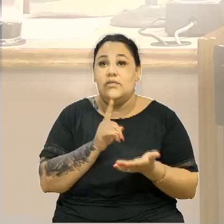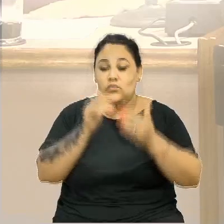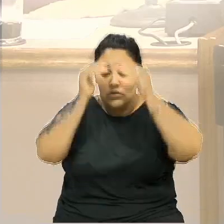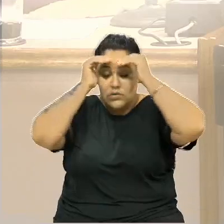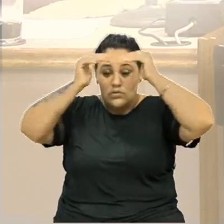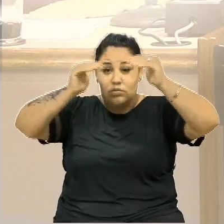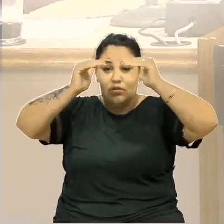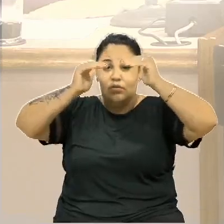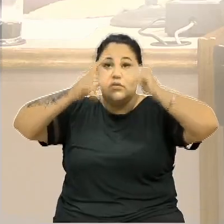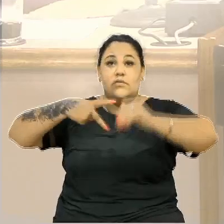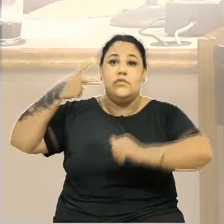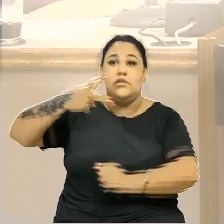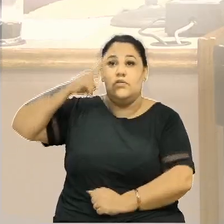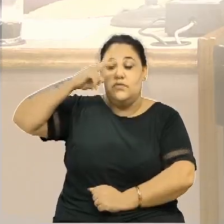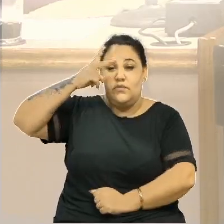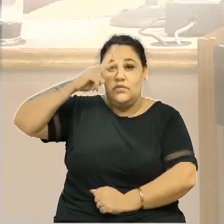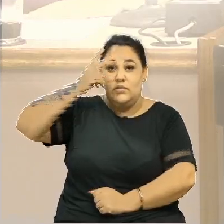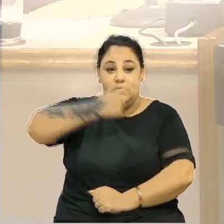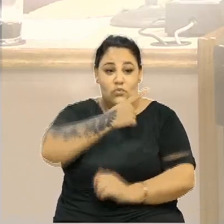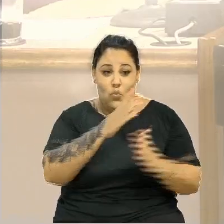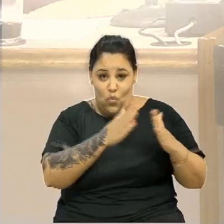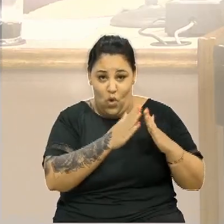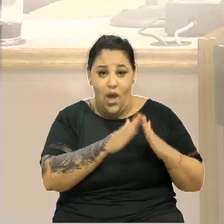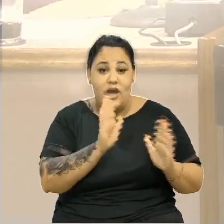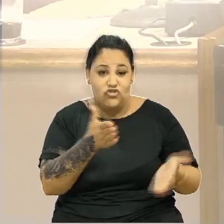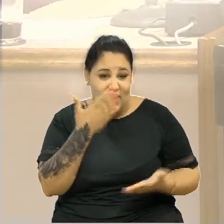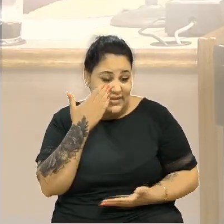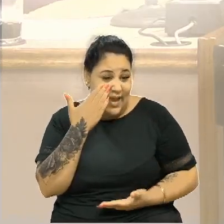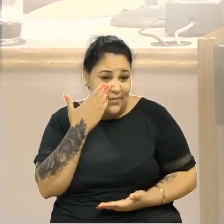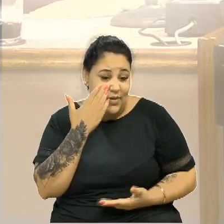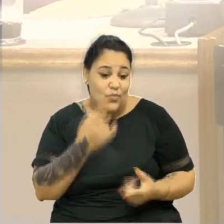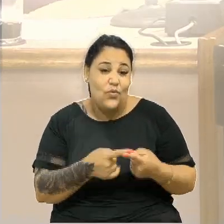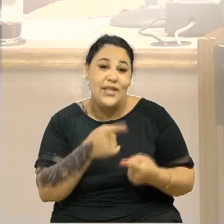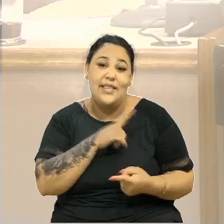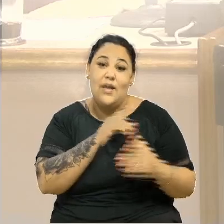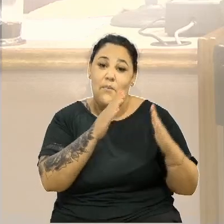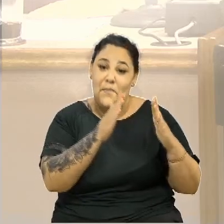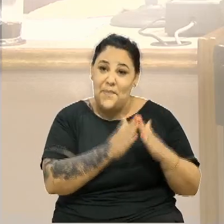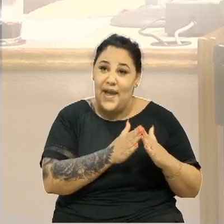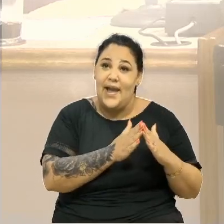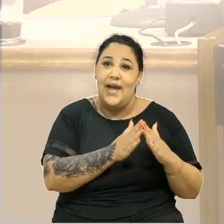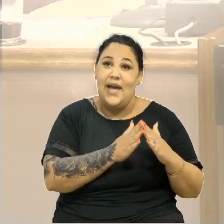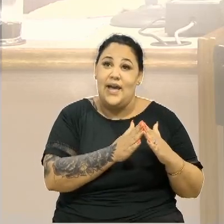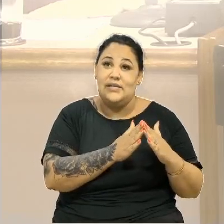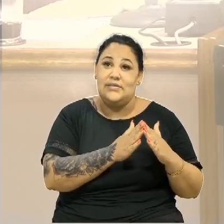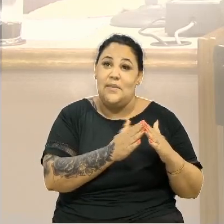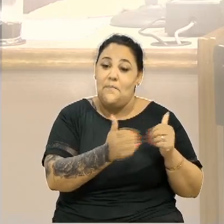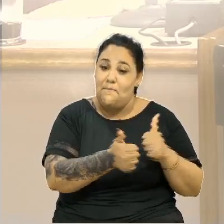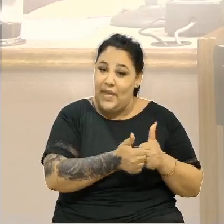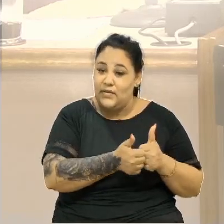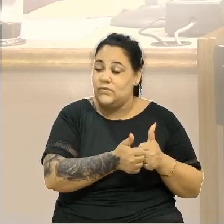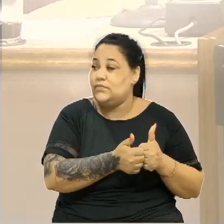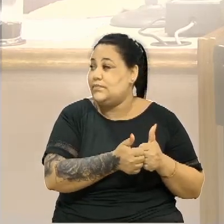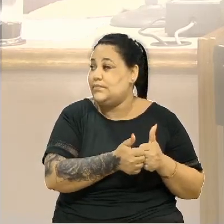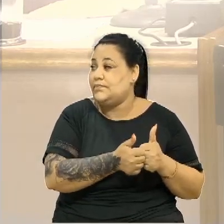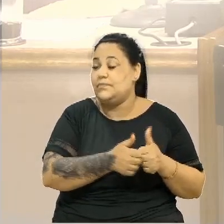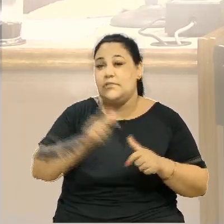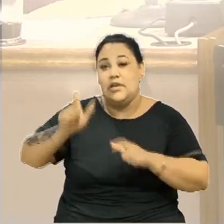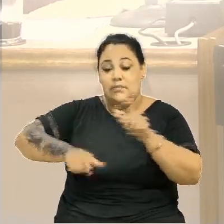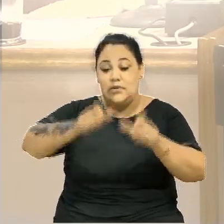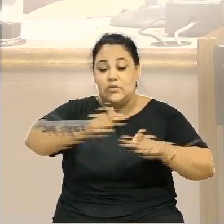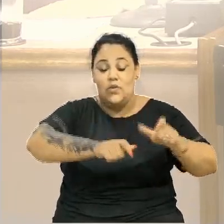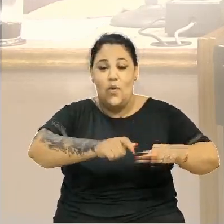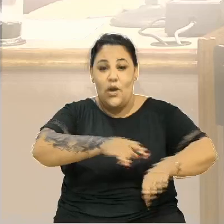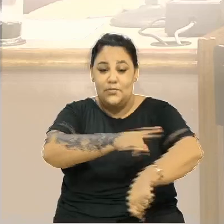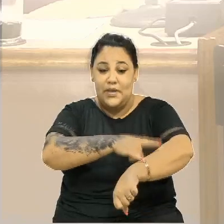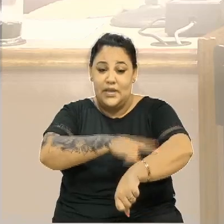vereador Velocino, no local que ele mora, ele sabe, porque tem uma casa de tolerância perto, e as pessoas mijam e cagam